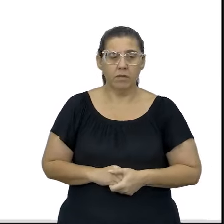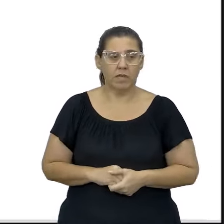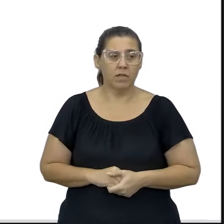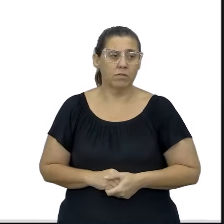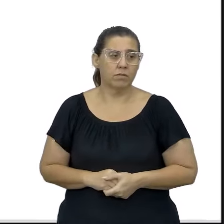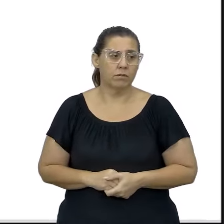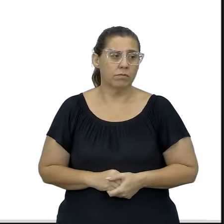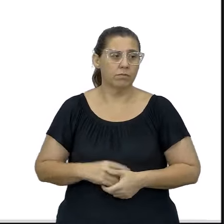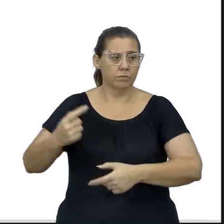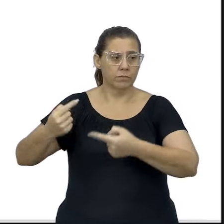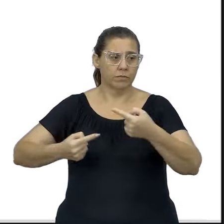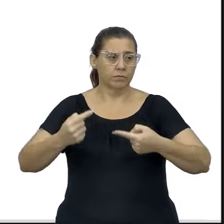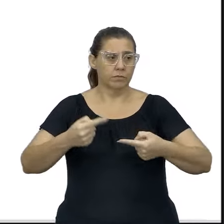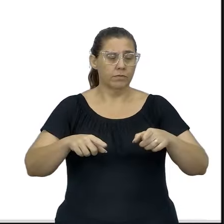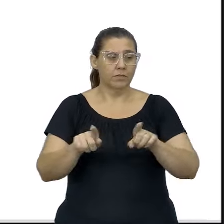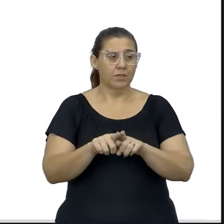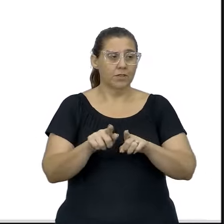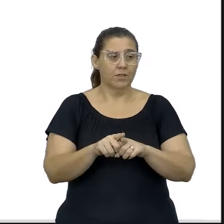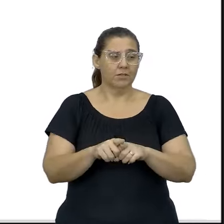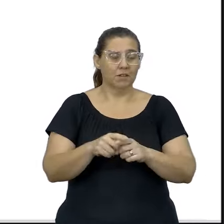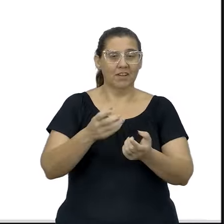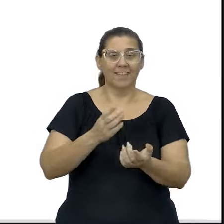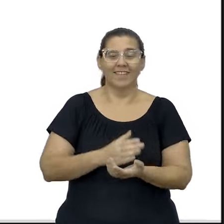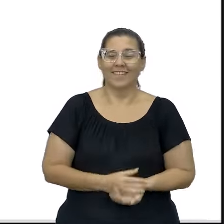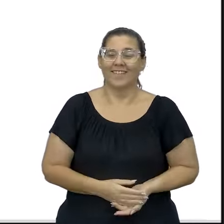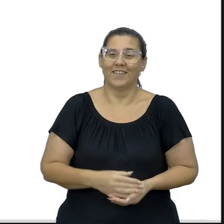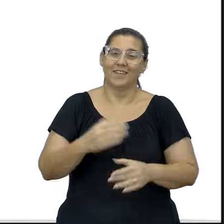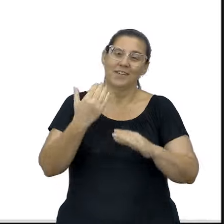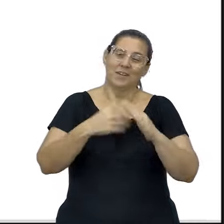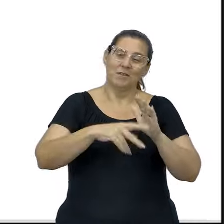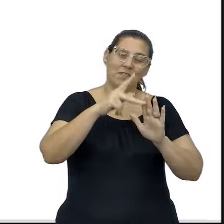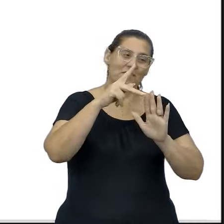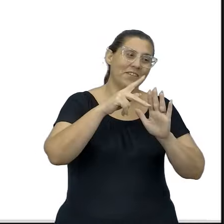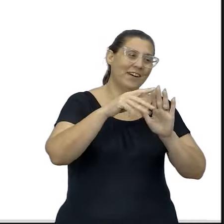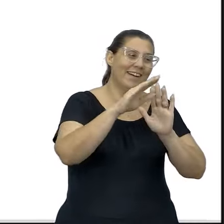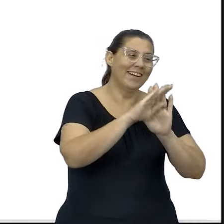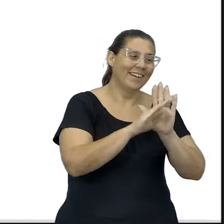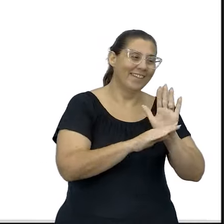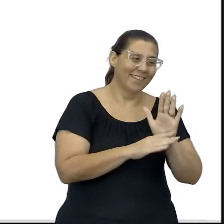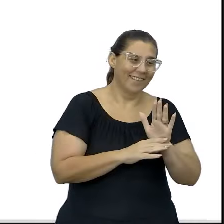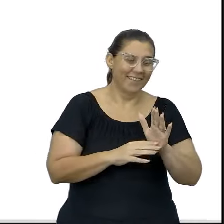E discutir os encaminhamentos para o planejamento do trabalho didático.